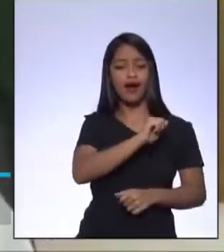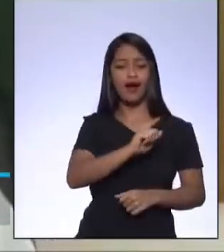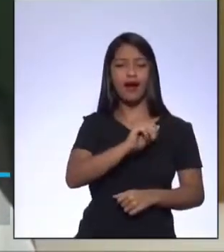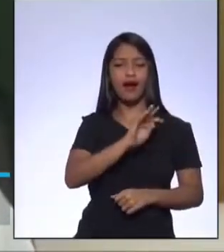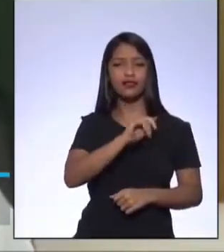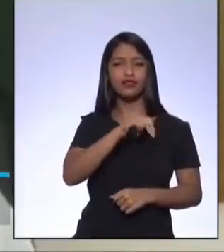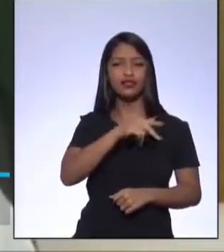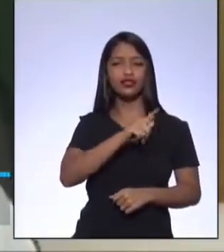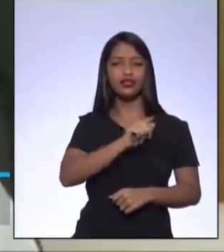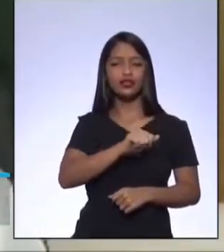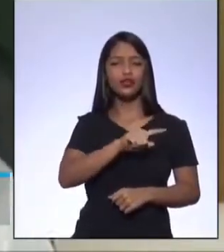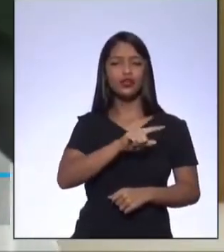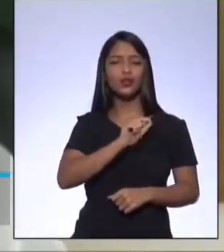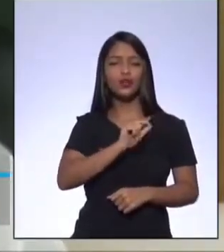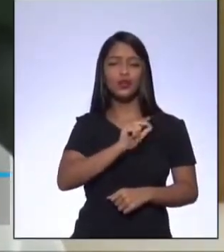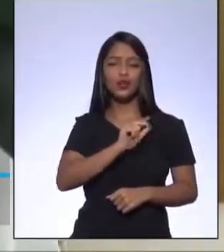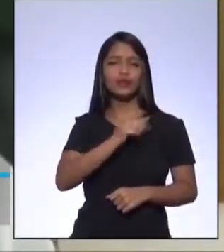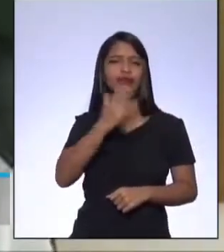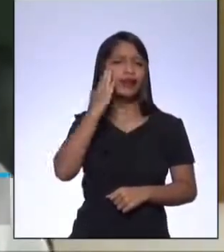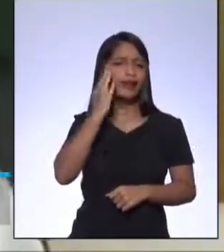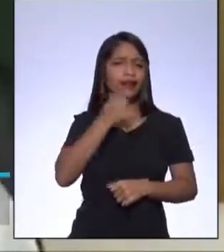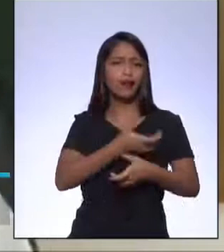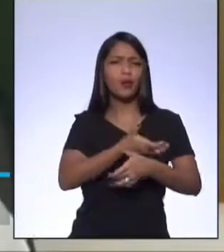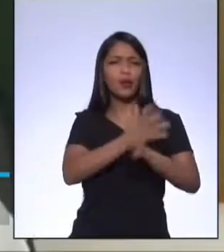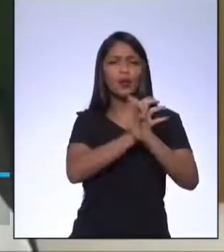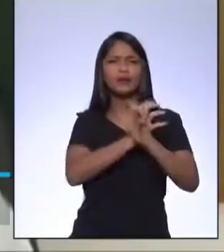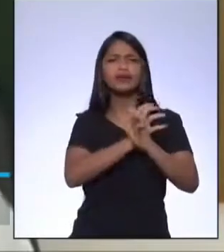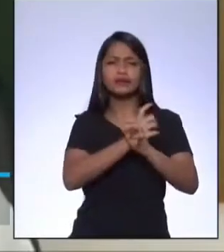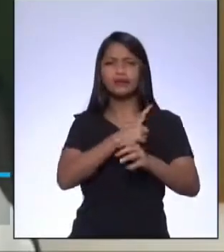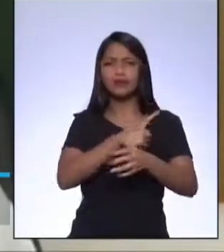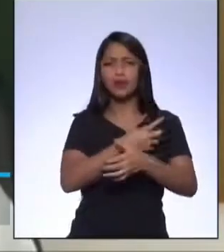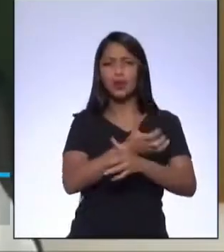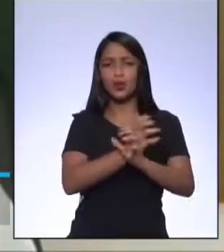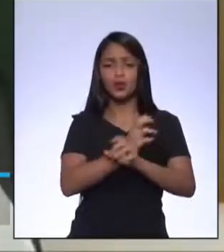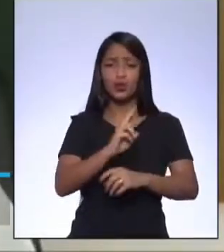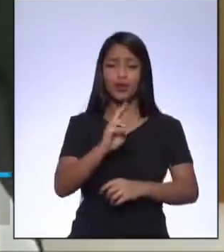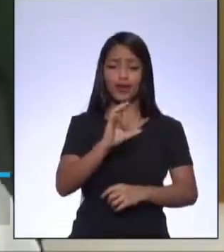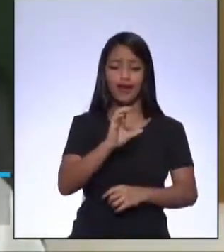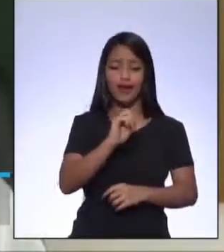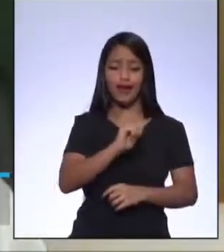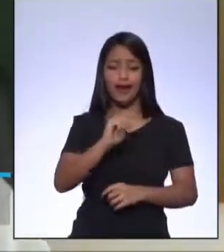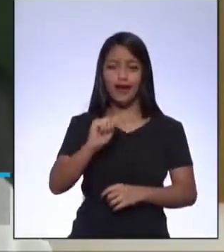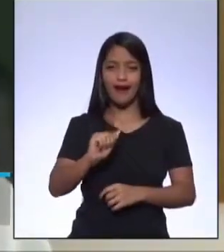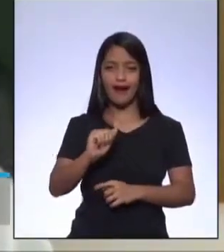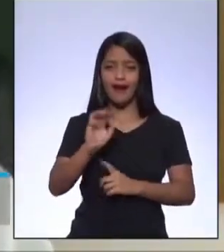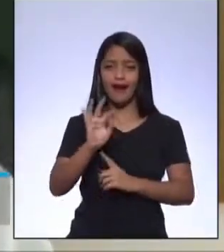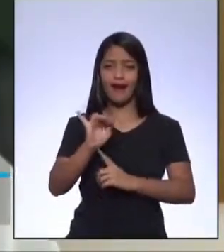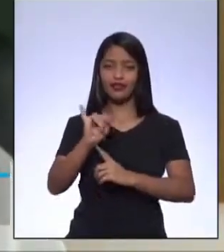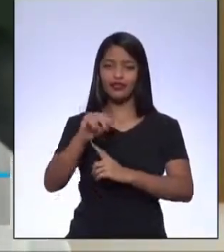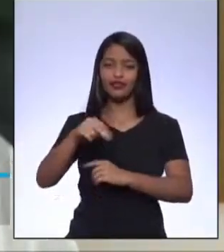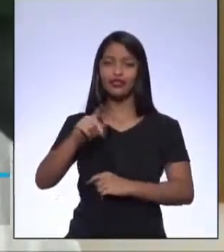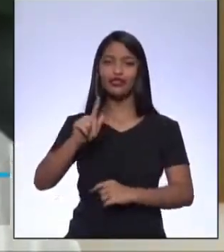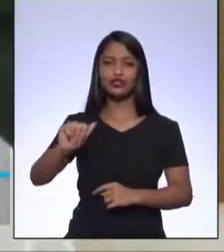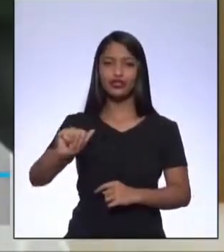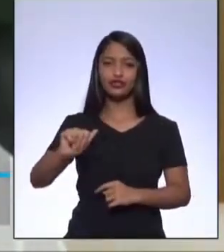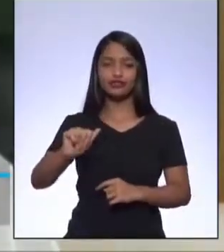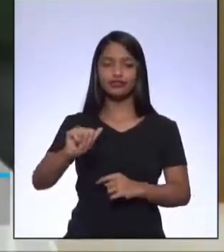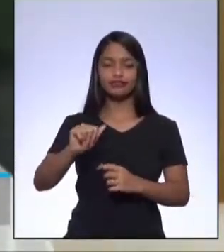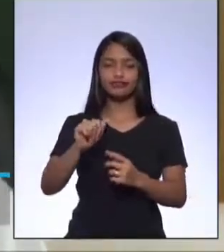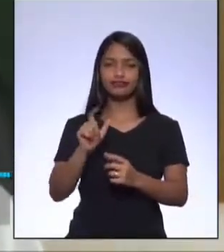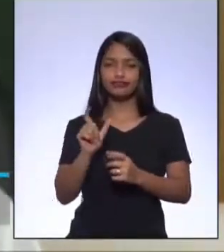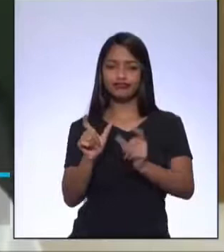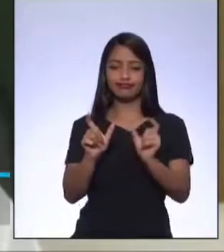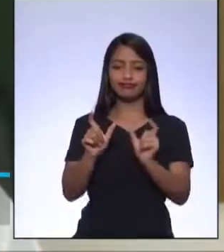lugar, né, que a gente sabe que é bem seco, o próprio nome Caatinga, existem duas vertentes